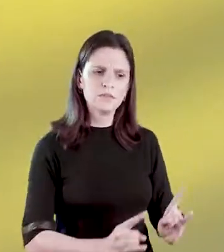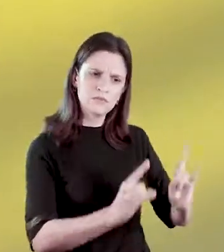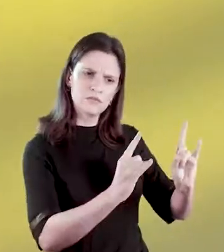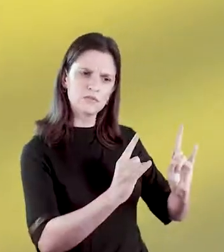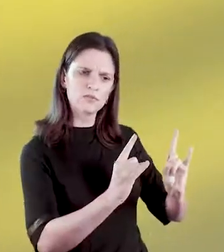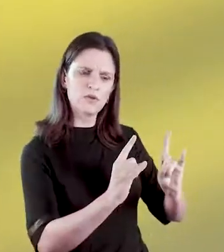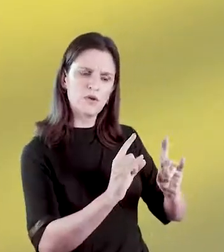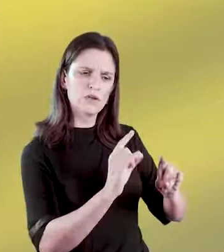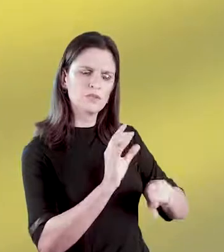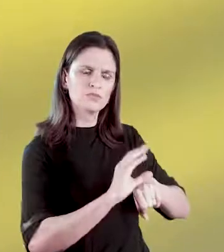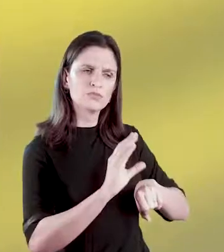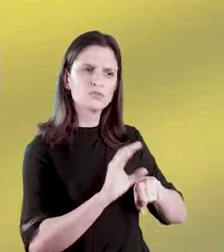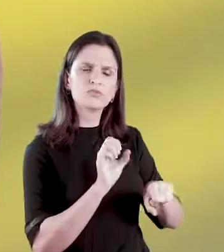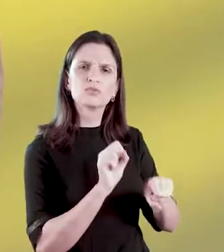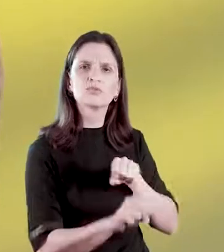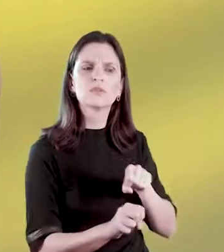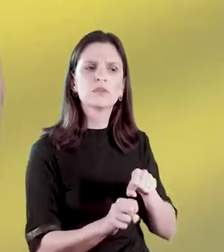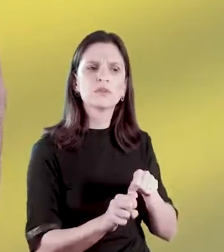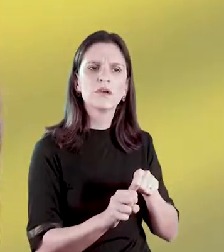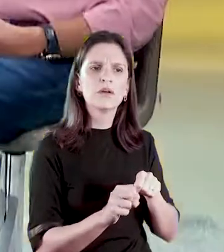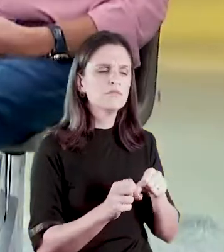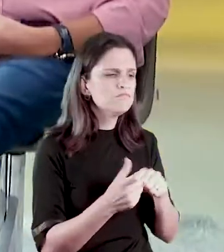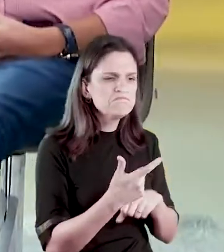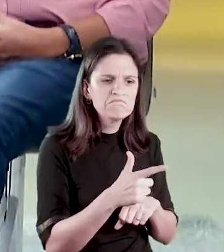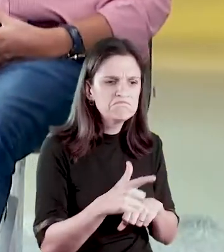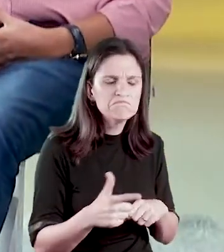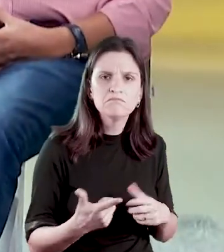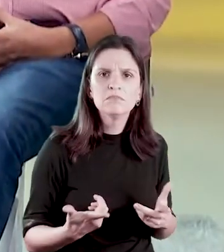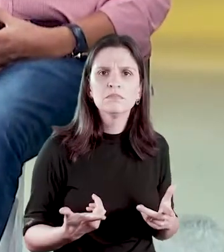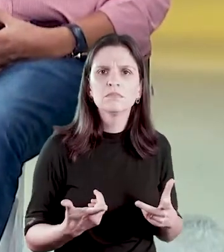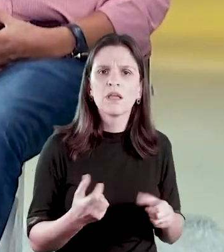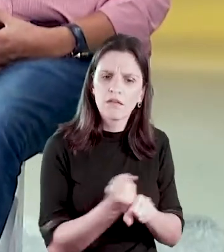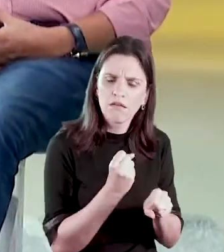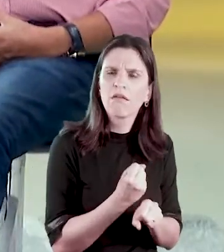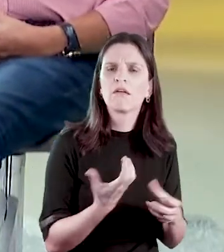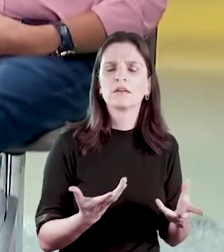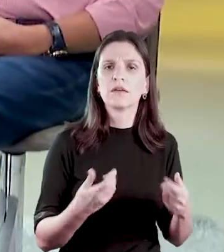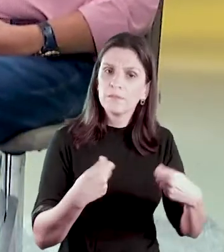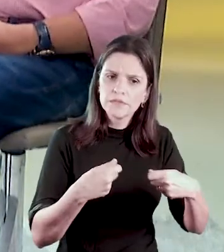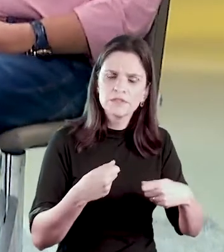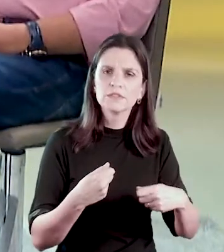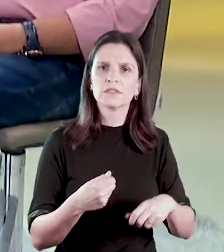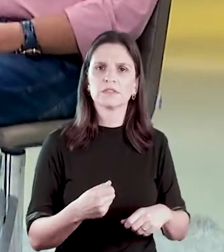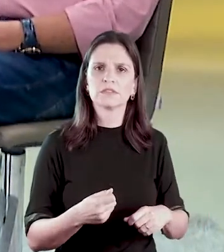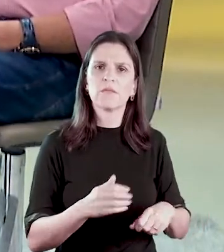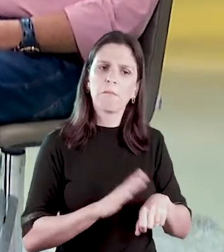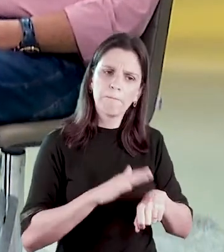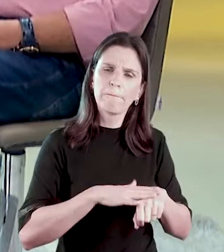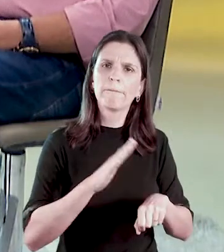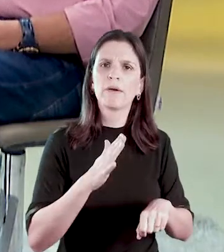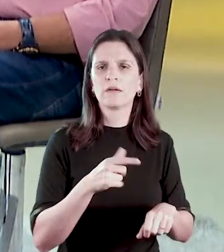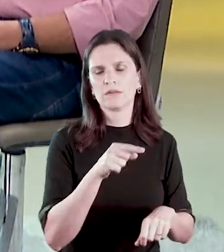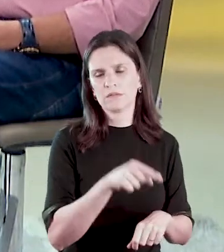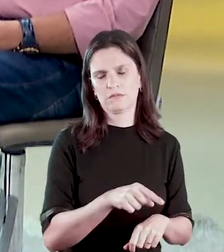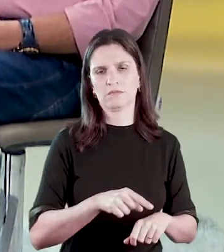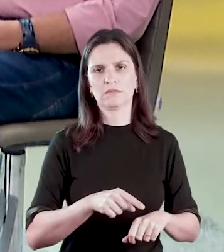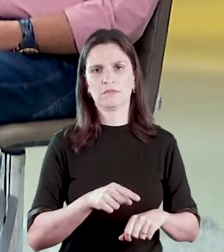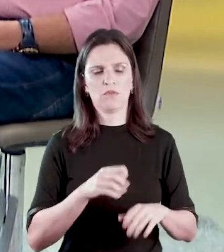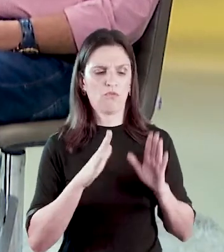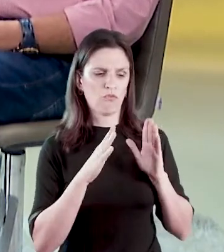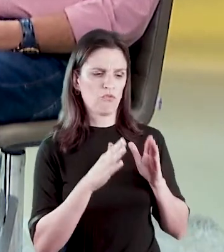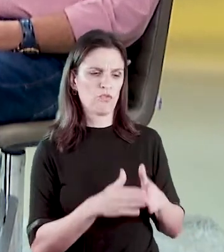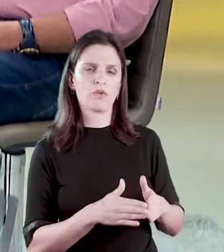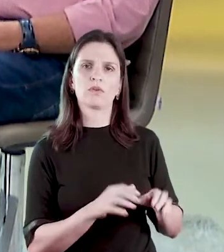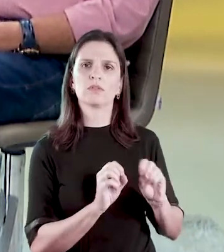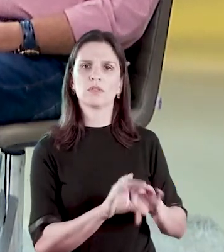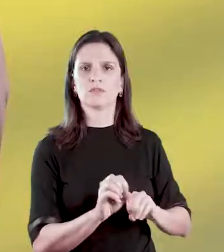juventude porque assim E se ele não tem que fazer ele vai aprender e aprender na rua é muito duro então há uma preocupação